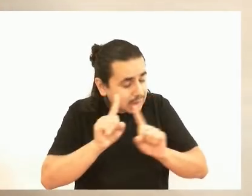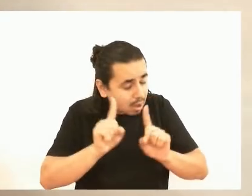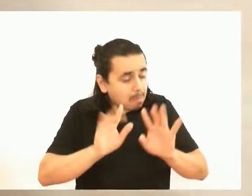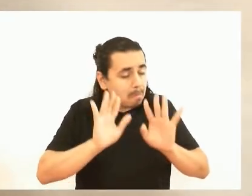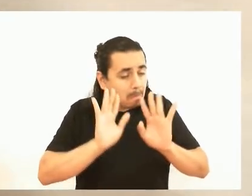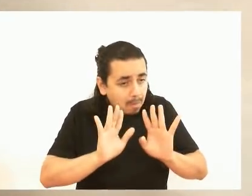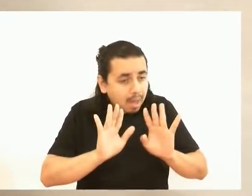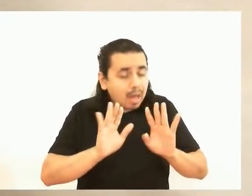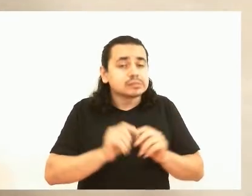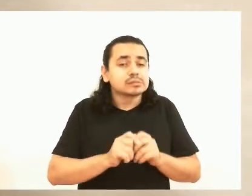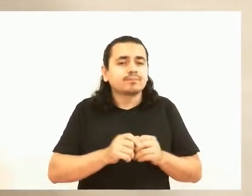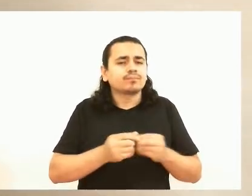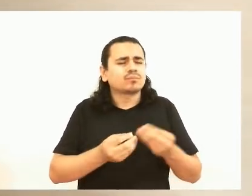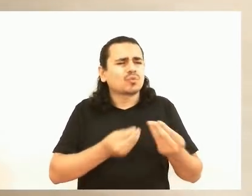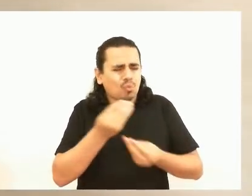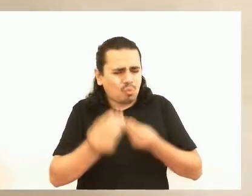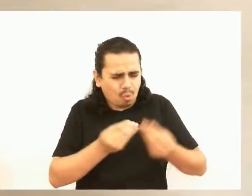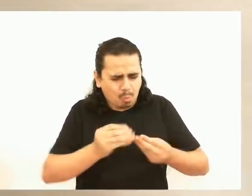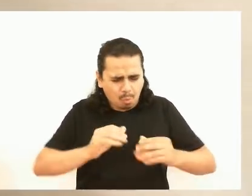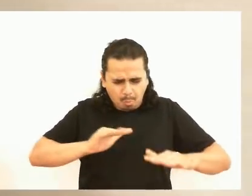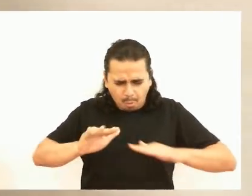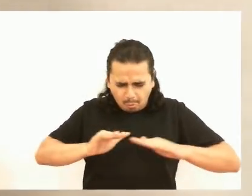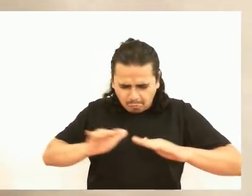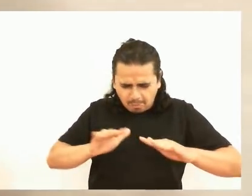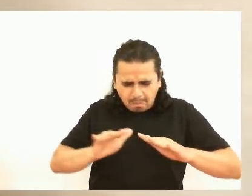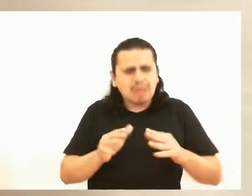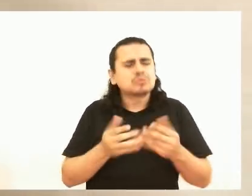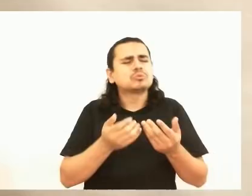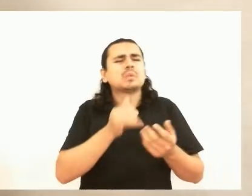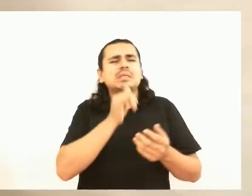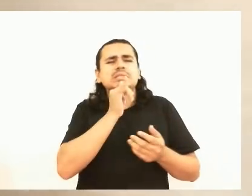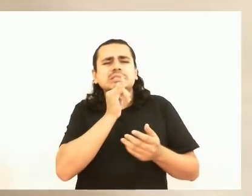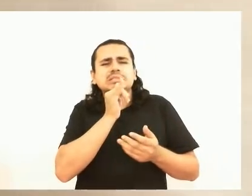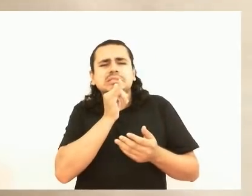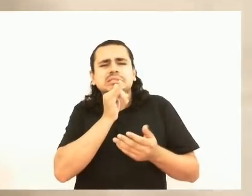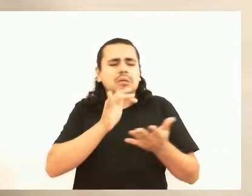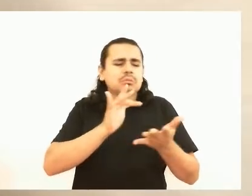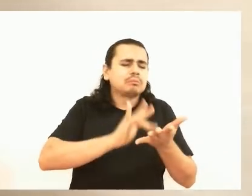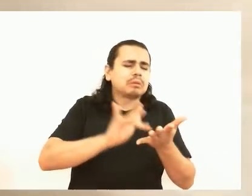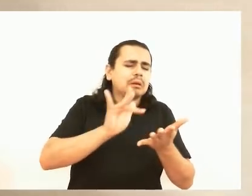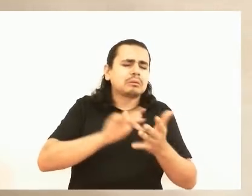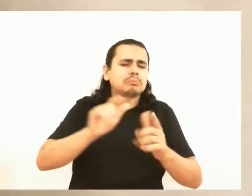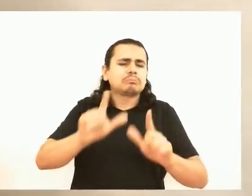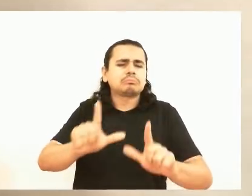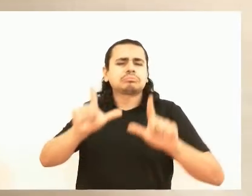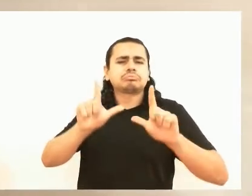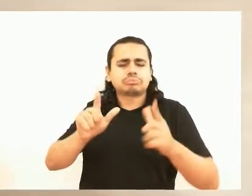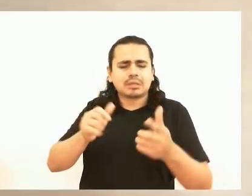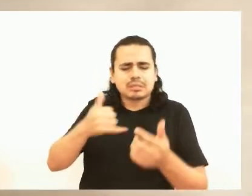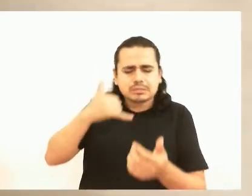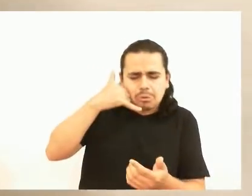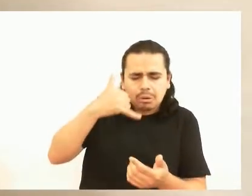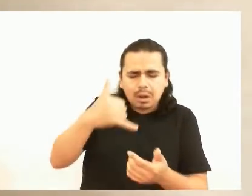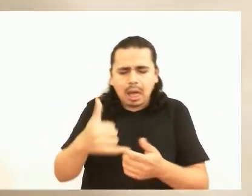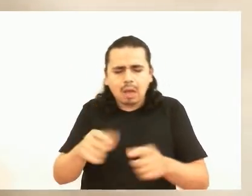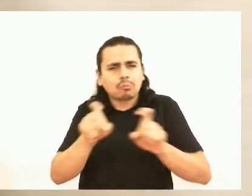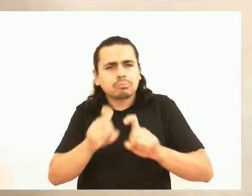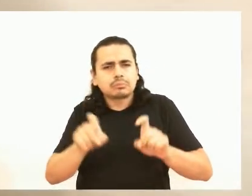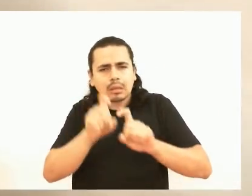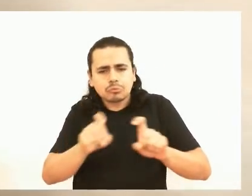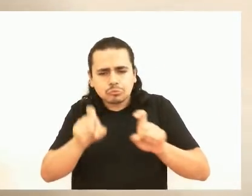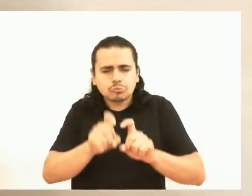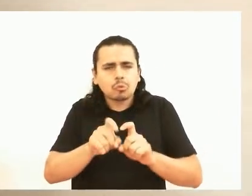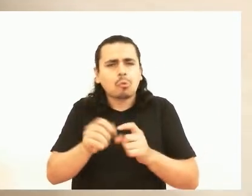mas como que esse movimento das telas que estão passando pela gente tela de celular tela de computador pela